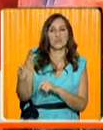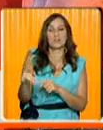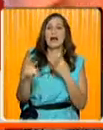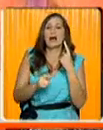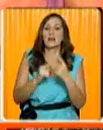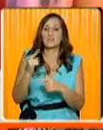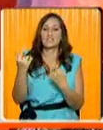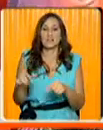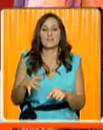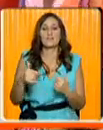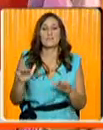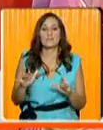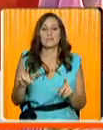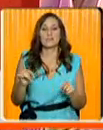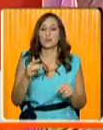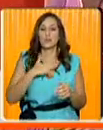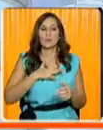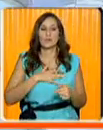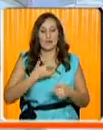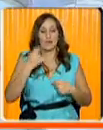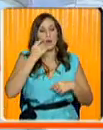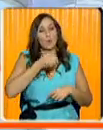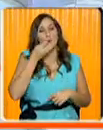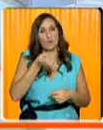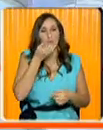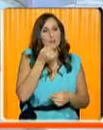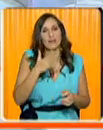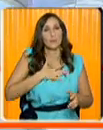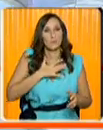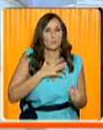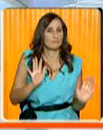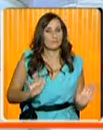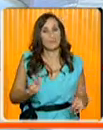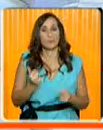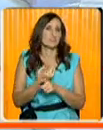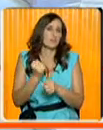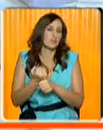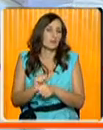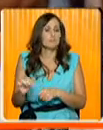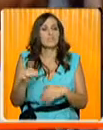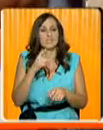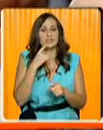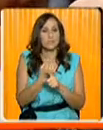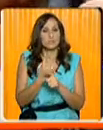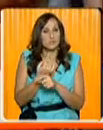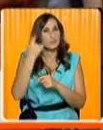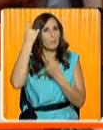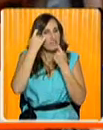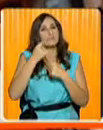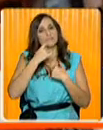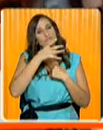às vezes têm, mas não querem mesmo partilhar. Às vezes têm, mas não querem mesmo, por exemplo, coisas de trabalho. Mas normalmente eu acho que eles dizem muito o que pensam. Mas eles